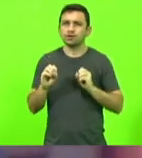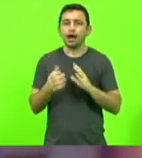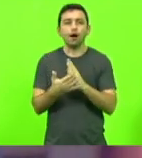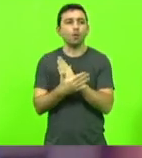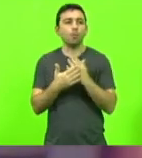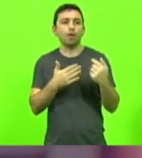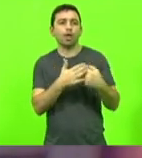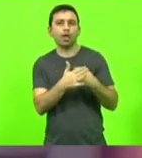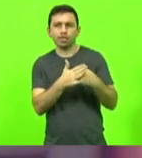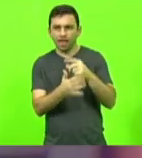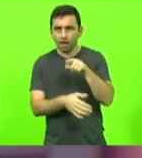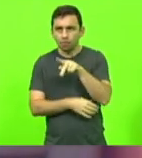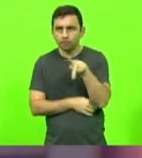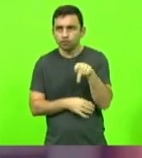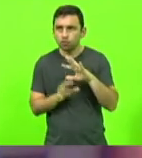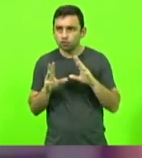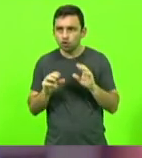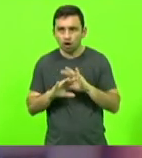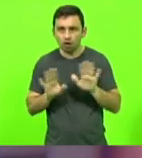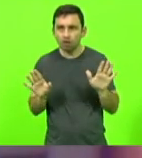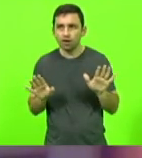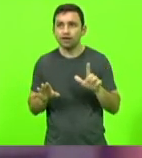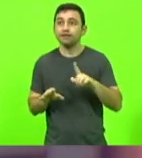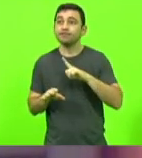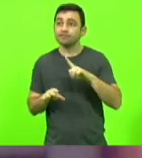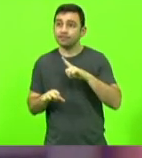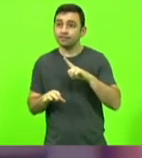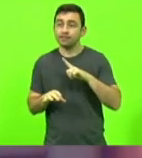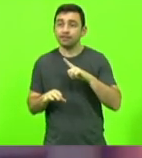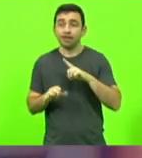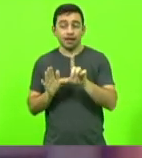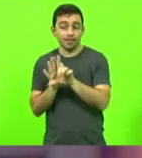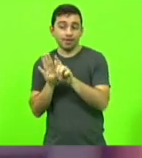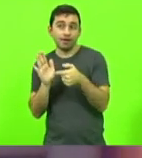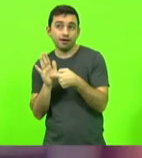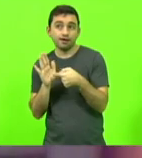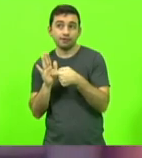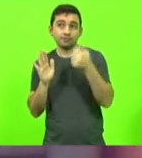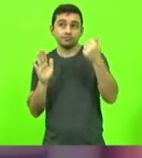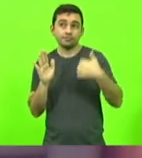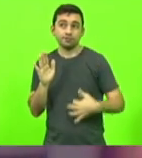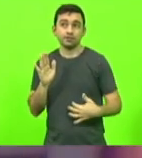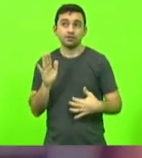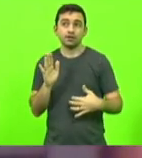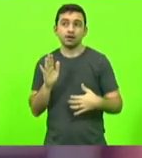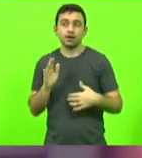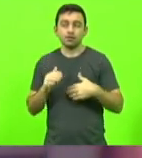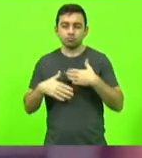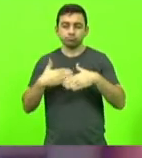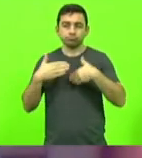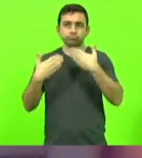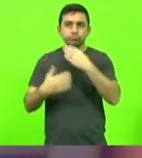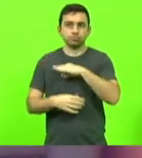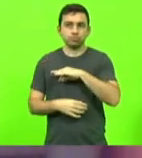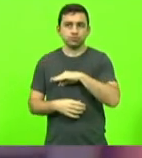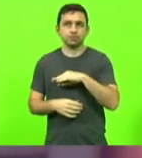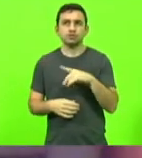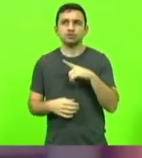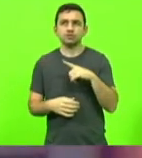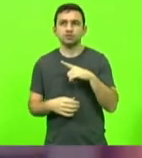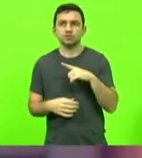só professores? Não. Gente, a legislação que trata do plano de carreira cita